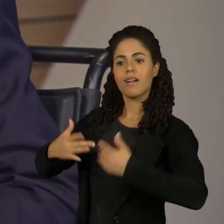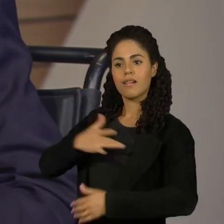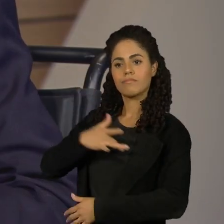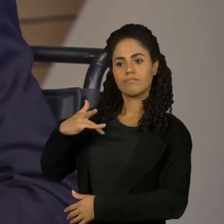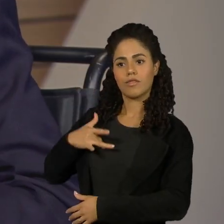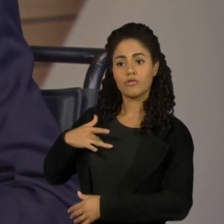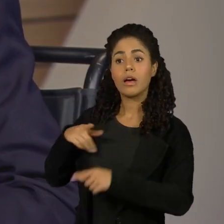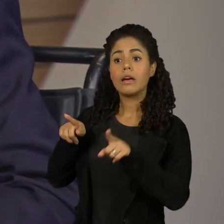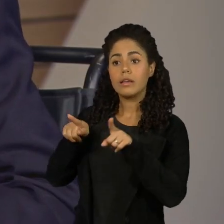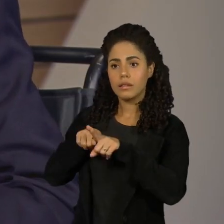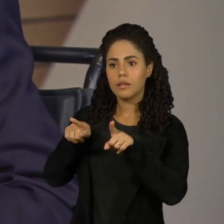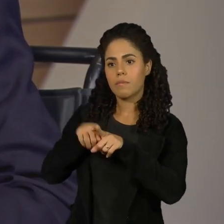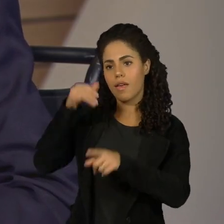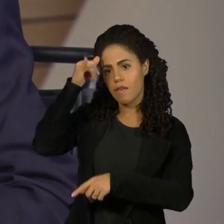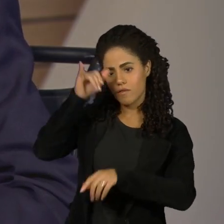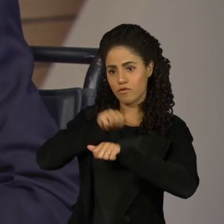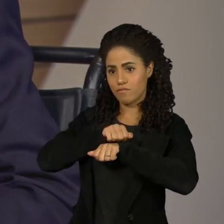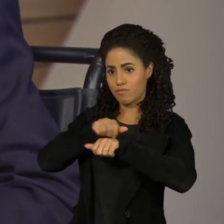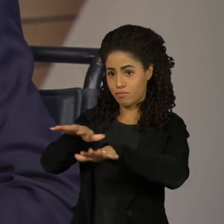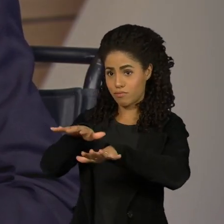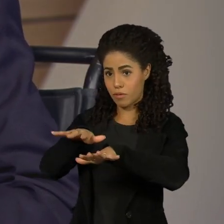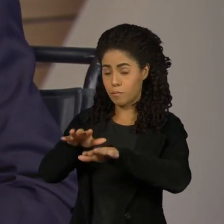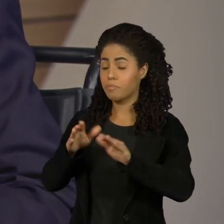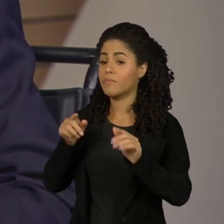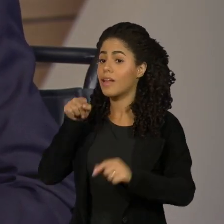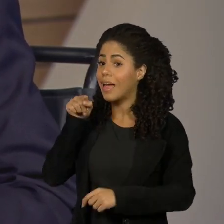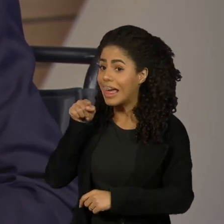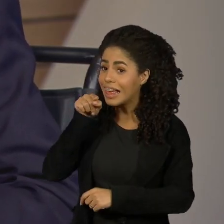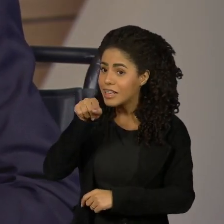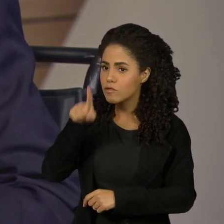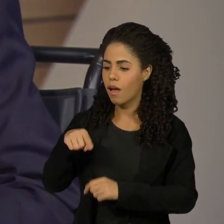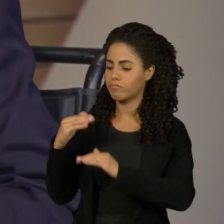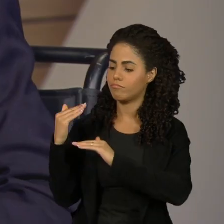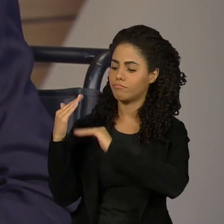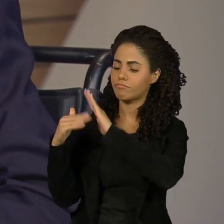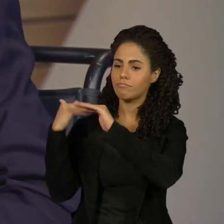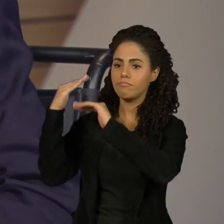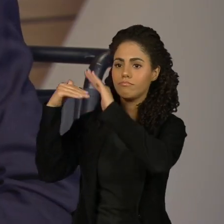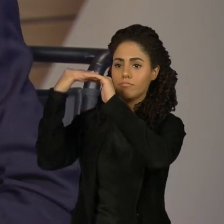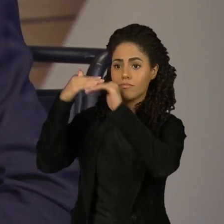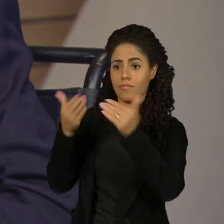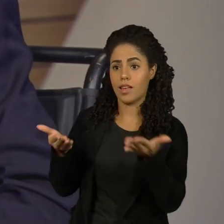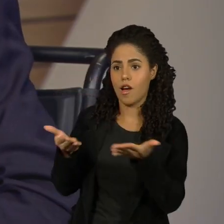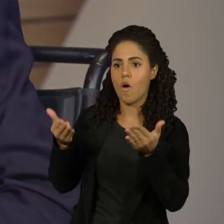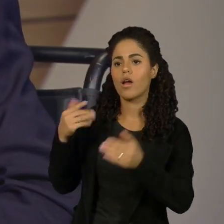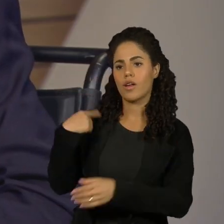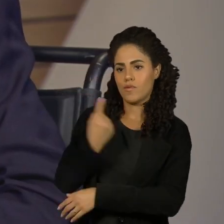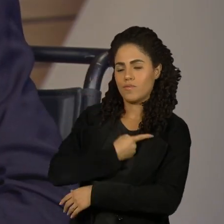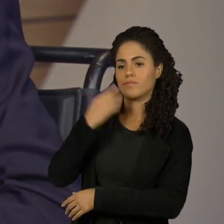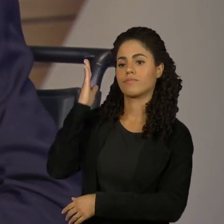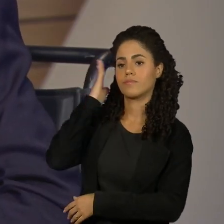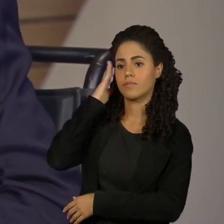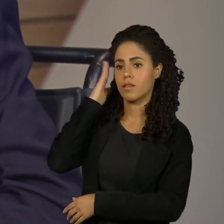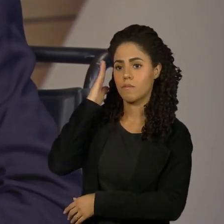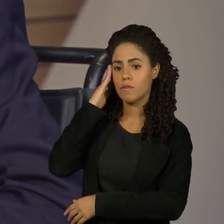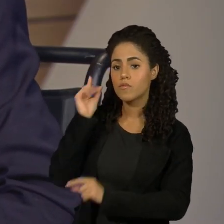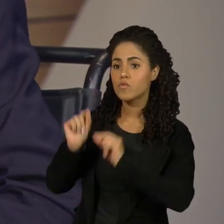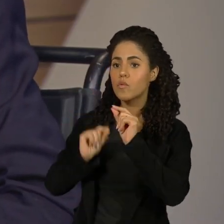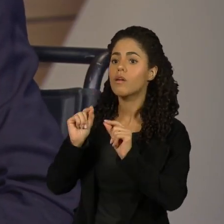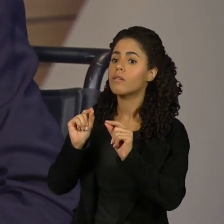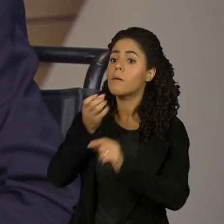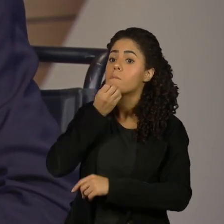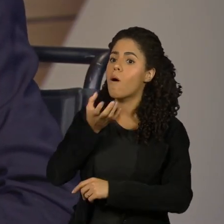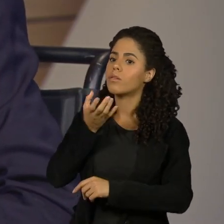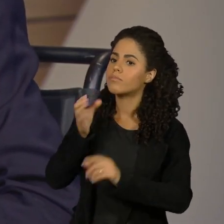ainda previnem a transmissão do HIV. Isso é um dos avanços, é um dos conhecimentos que a gente tem e que é muito